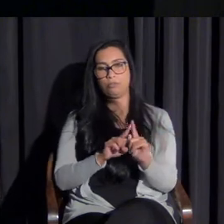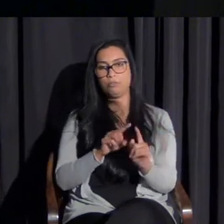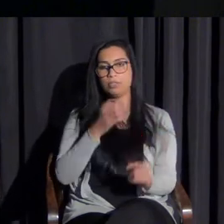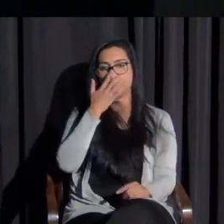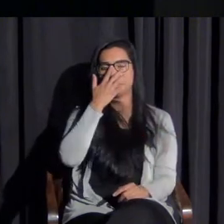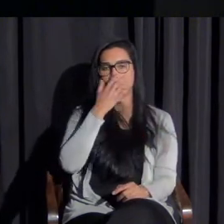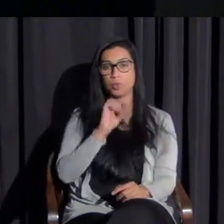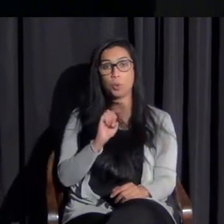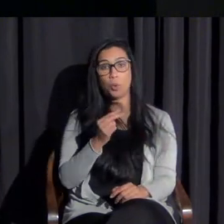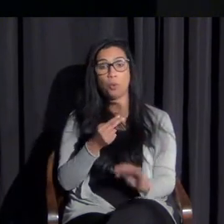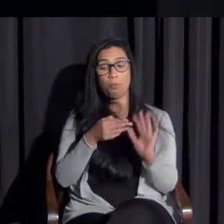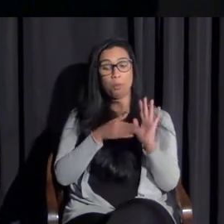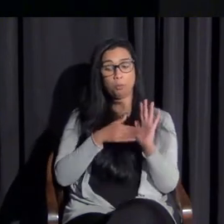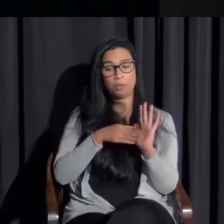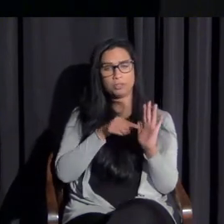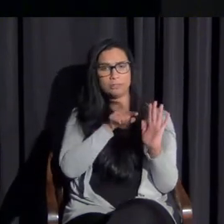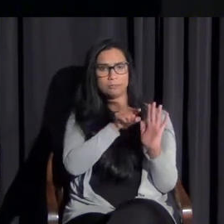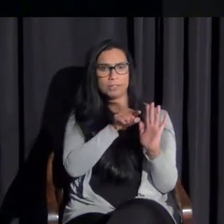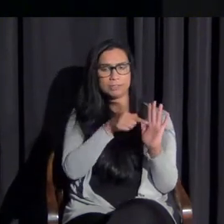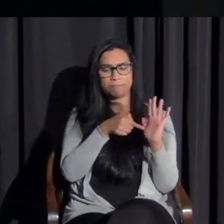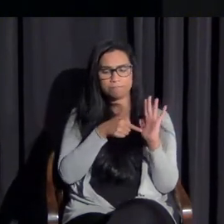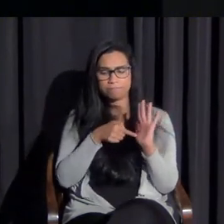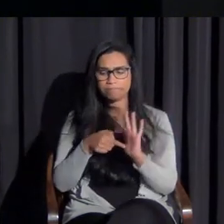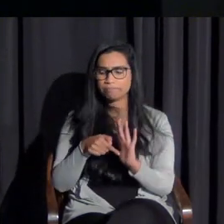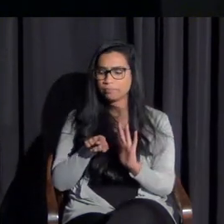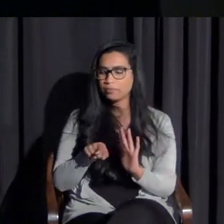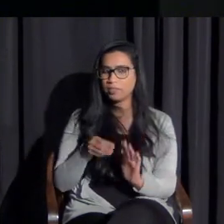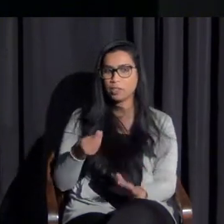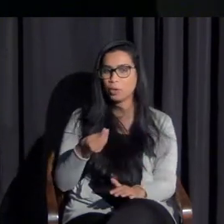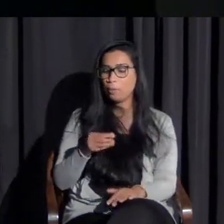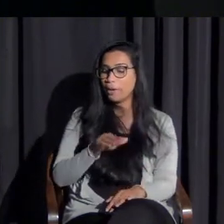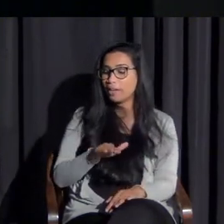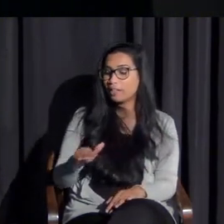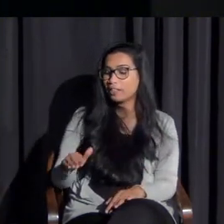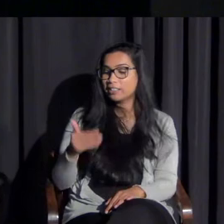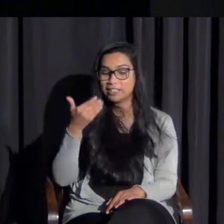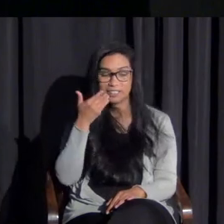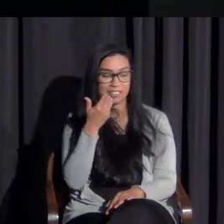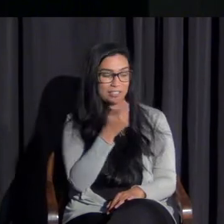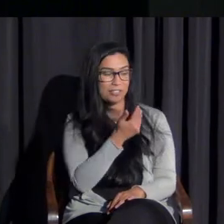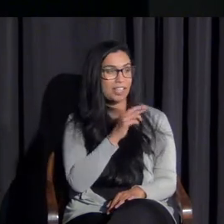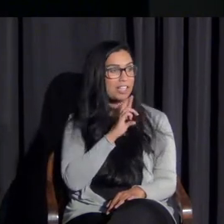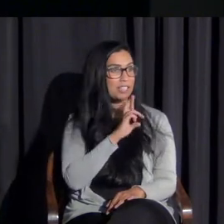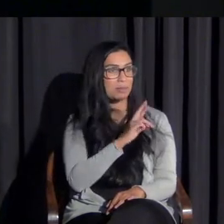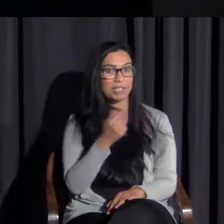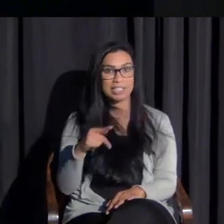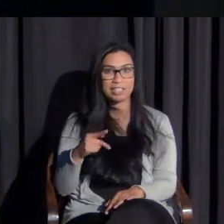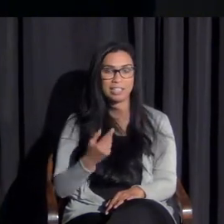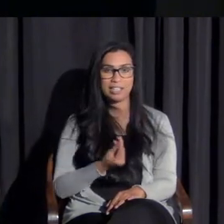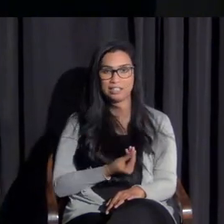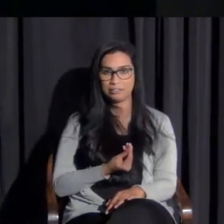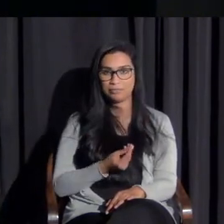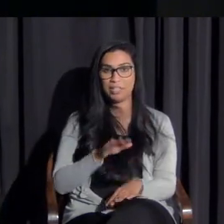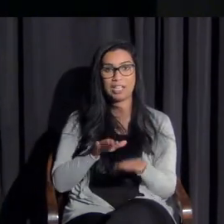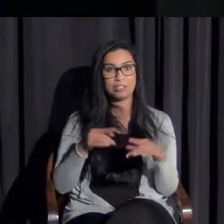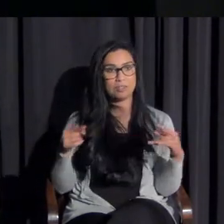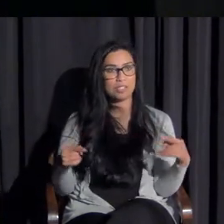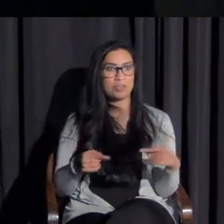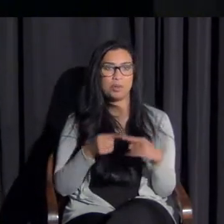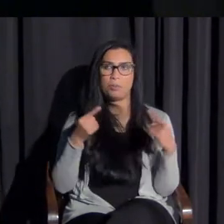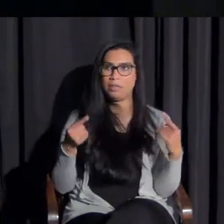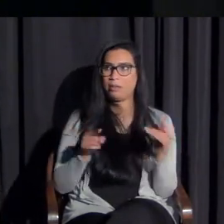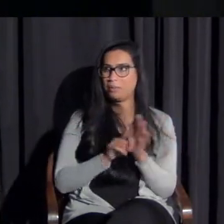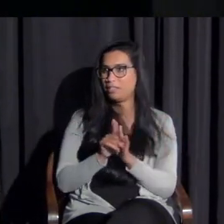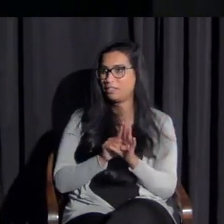vai propor algo e elas vão... E a gente já sabe qual vai ser a resposta, não faz sentido produzir pesquisa.